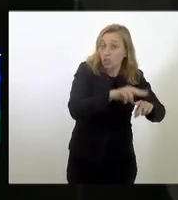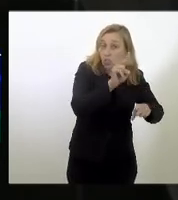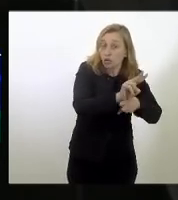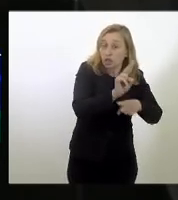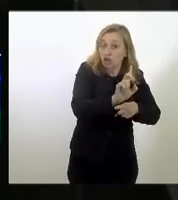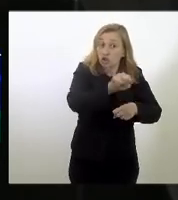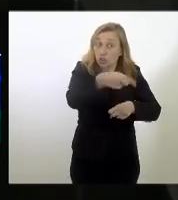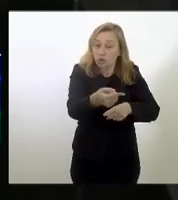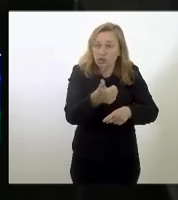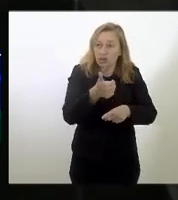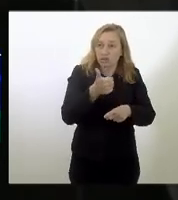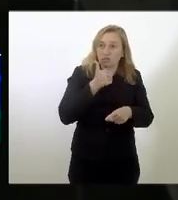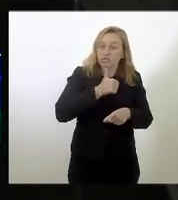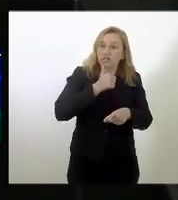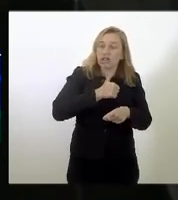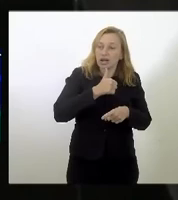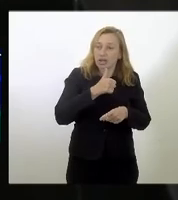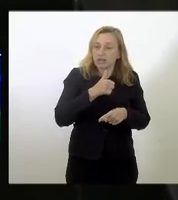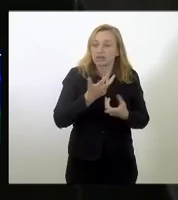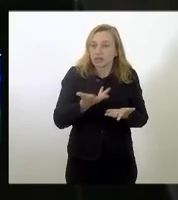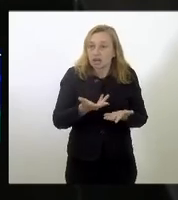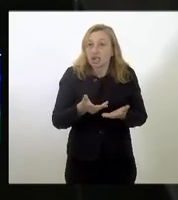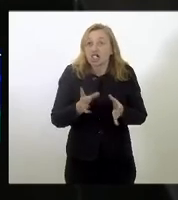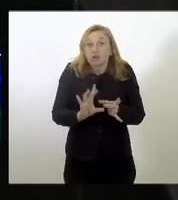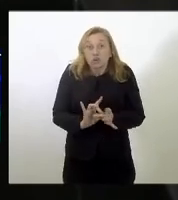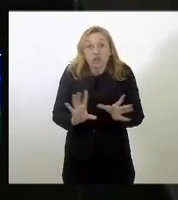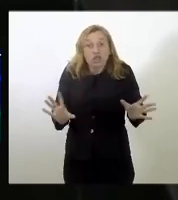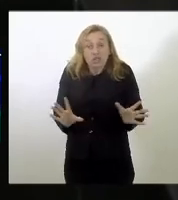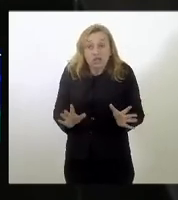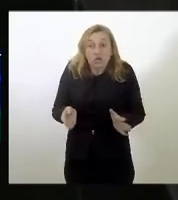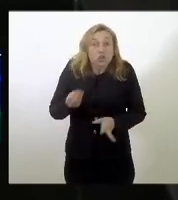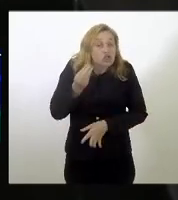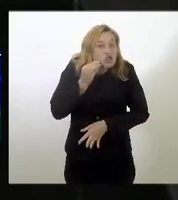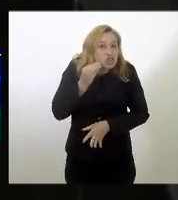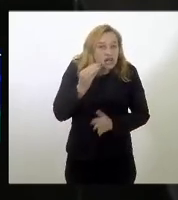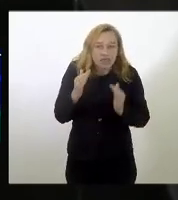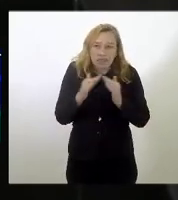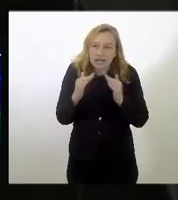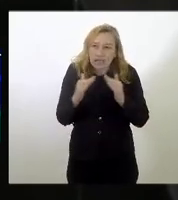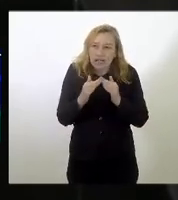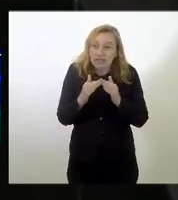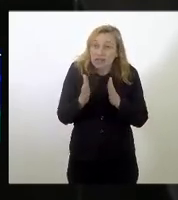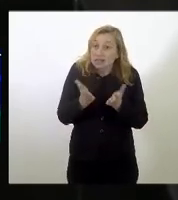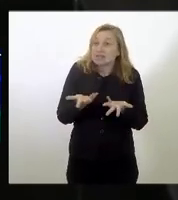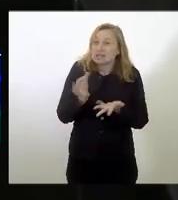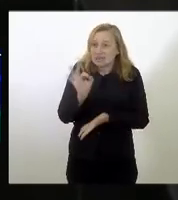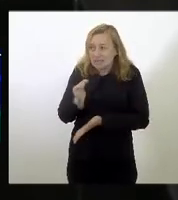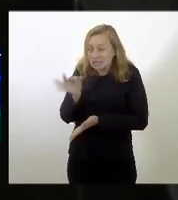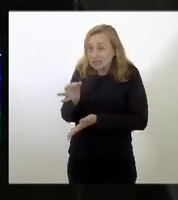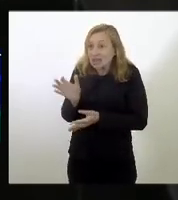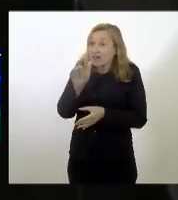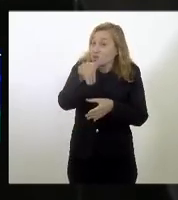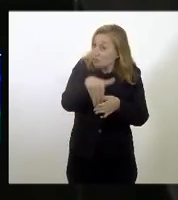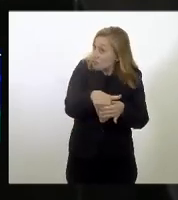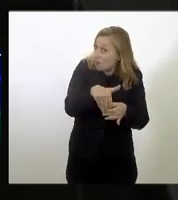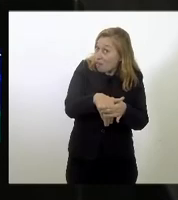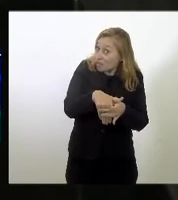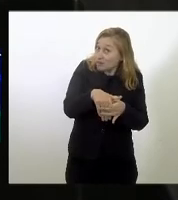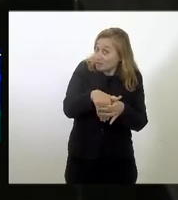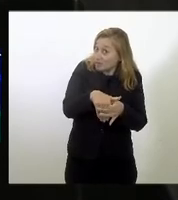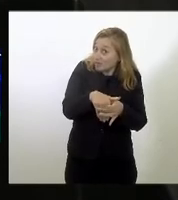e na abertura de testes aqui dessa casa, a gente, inclusive, fez um voto